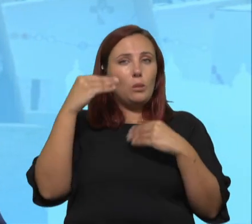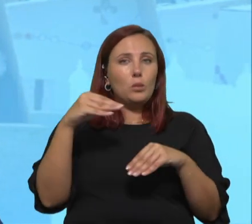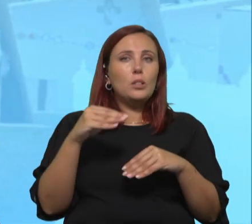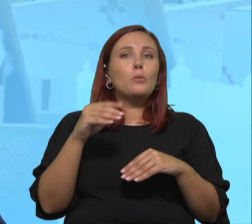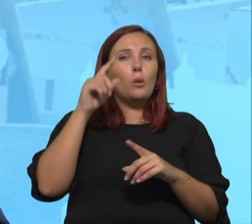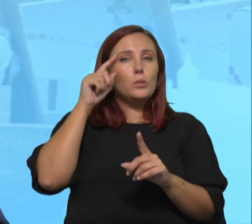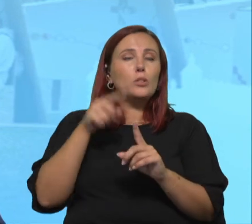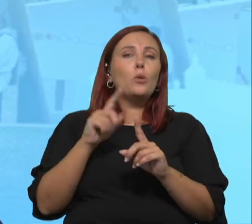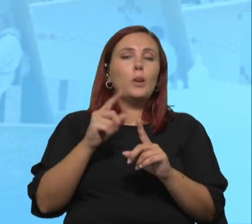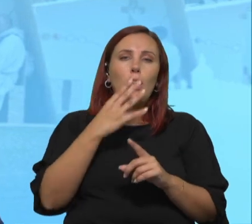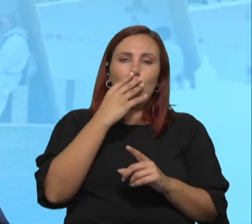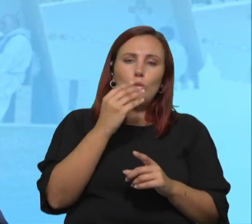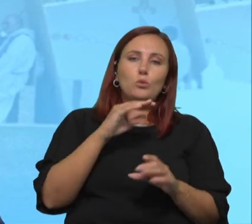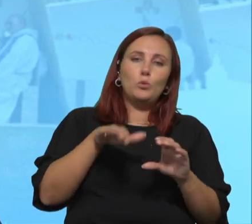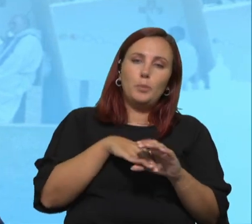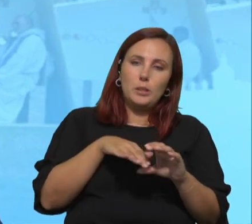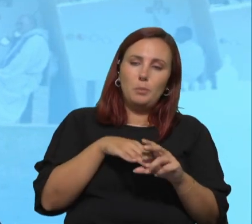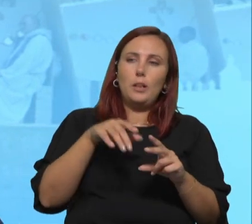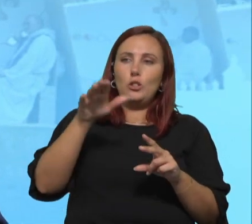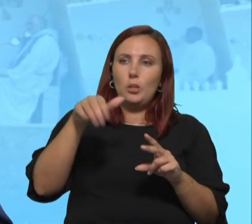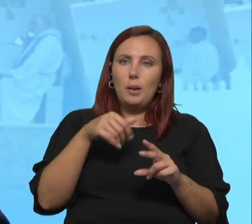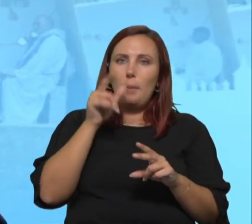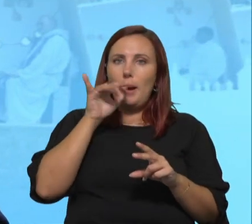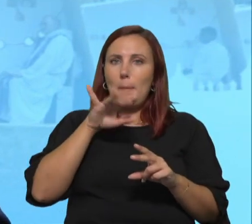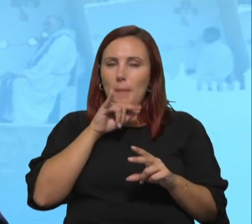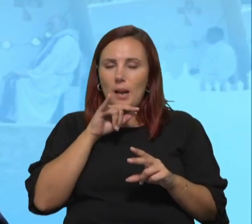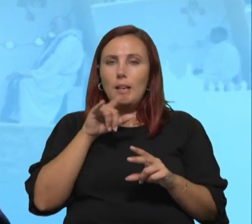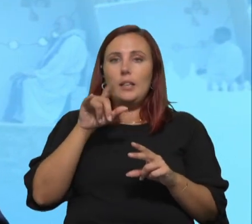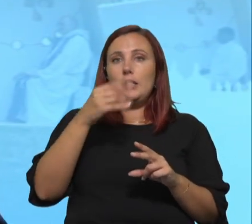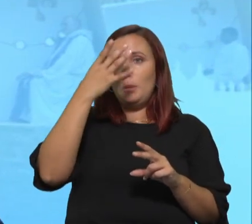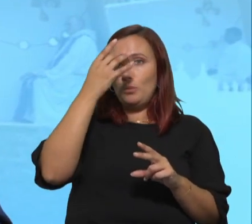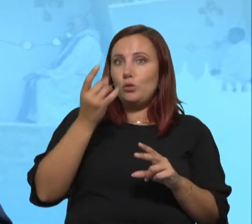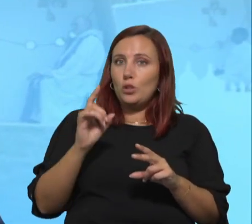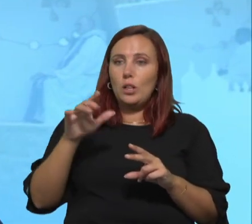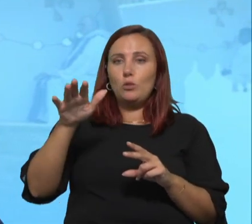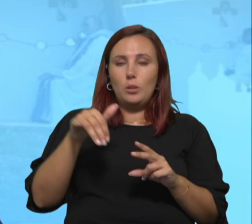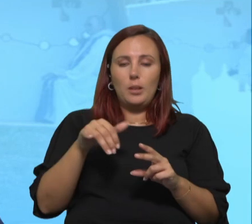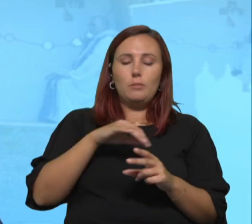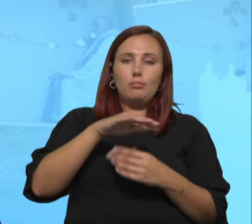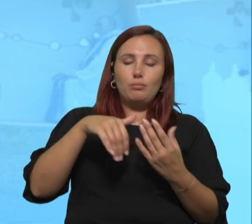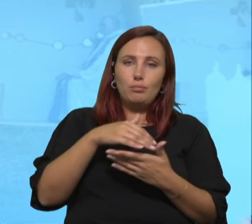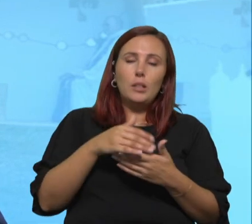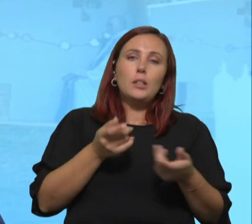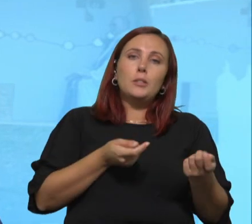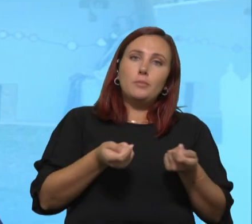envolver alunos, pais e não docentes nos órgãos de gestão e dos órgãos de